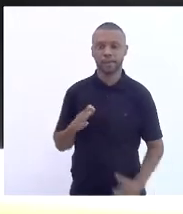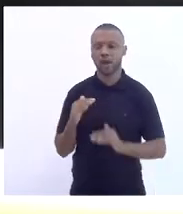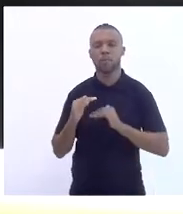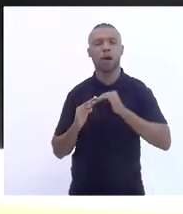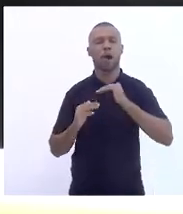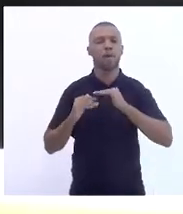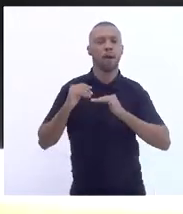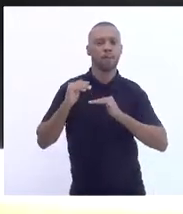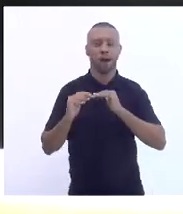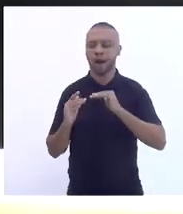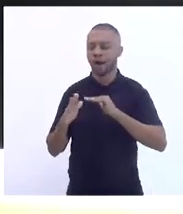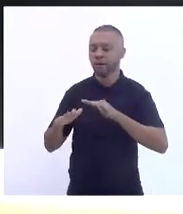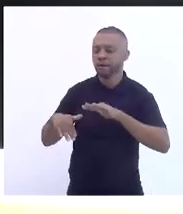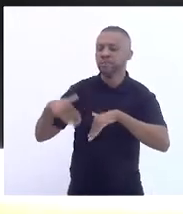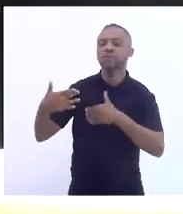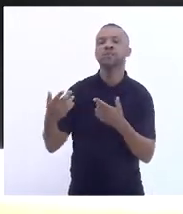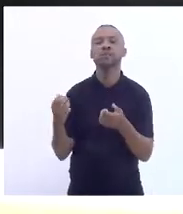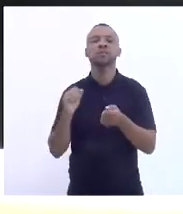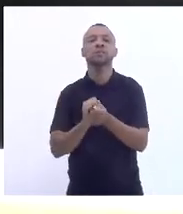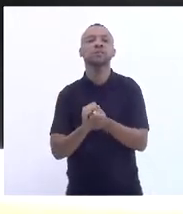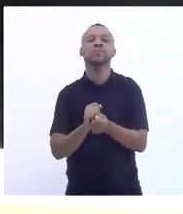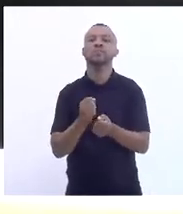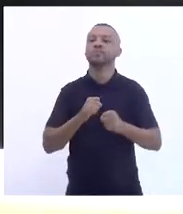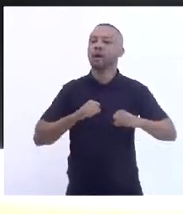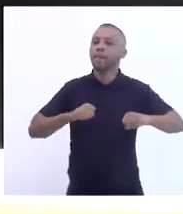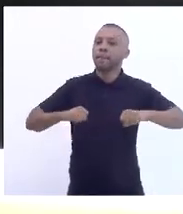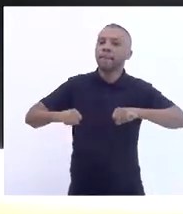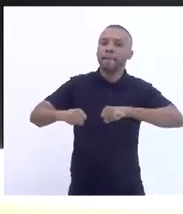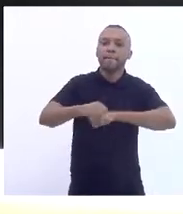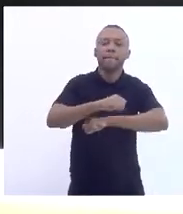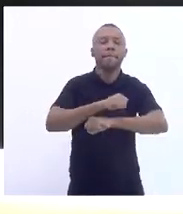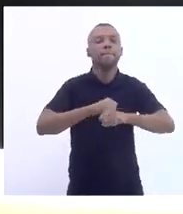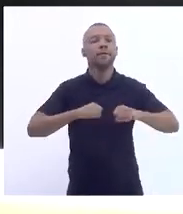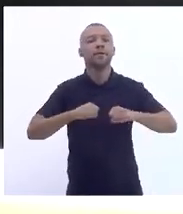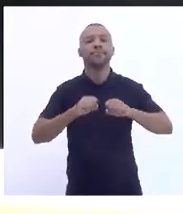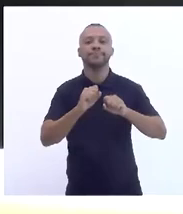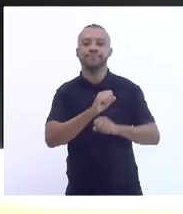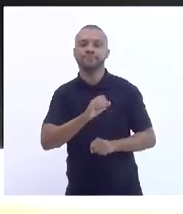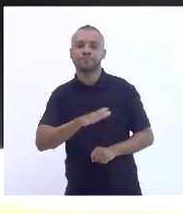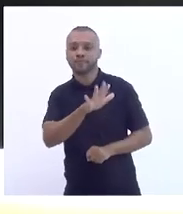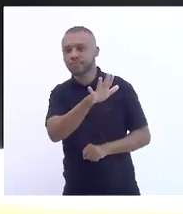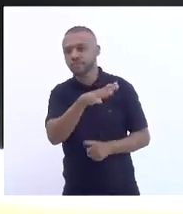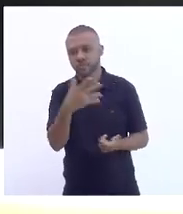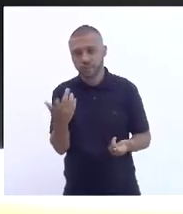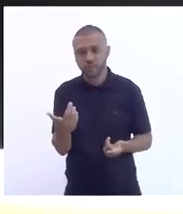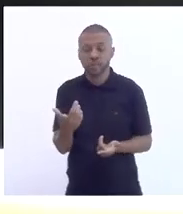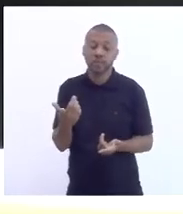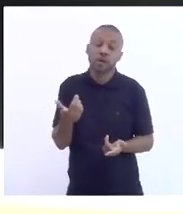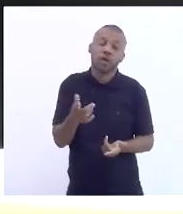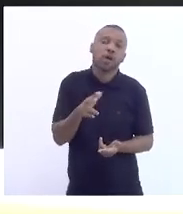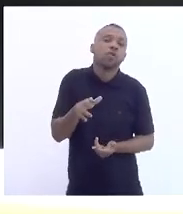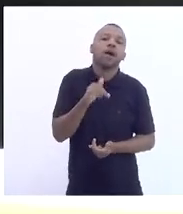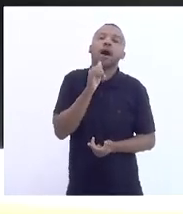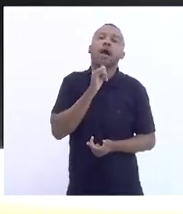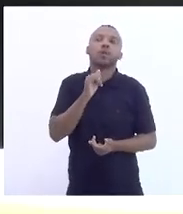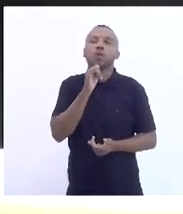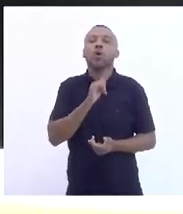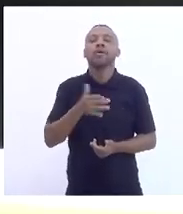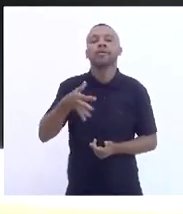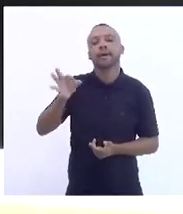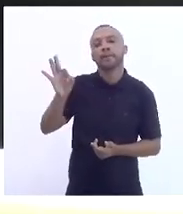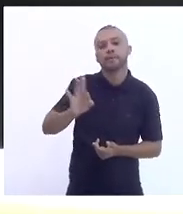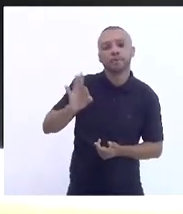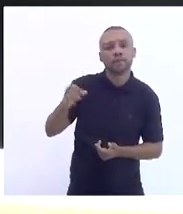muito também com os movimentos com as favelas e não é à toa esse número de dois milhões quando a gente não